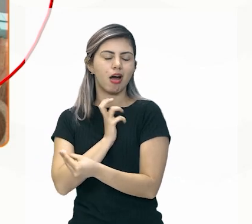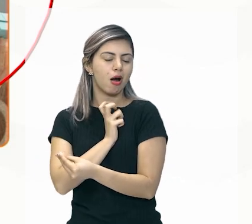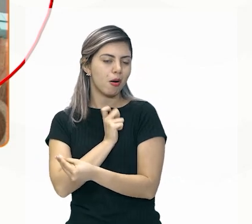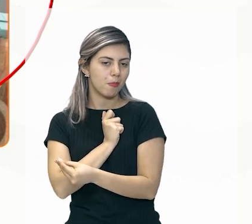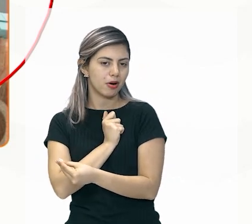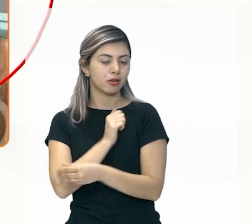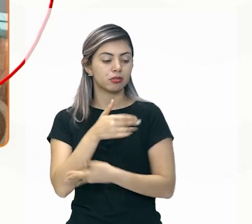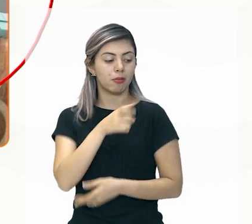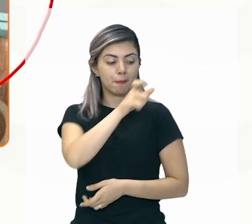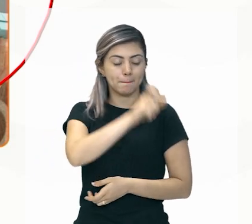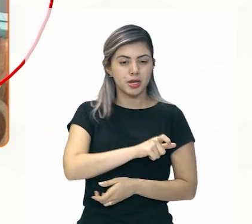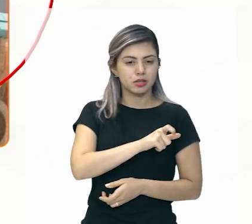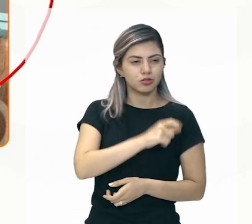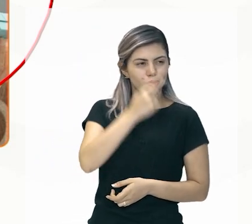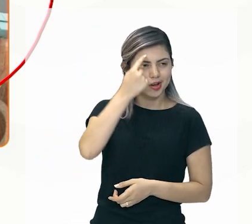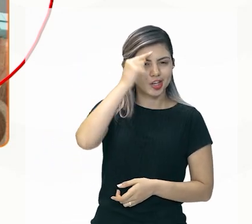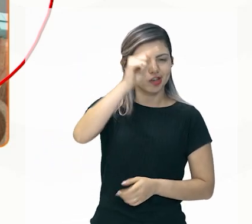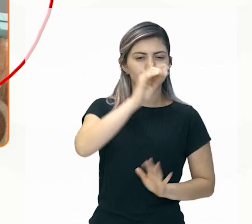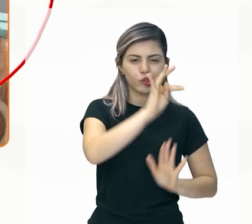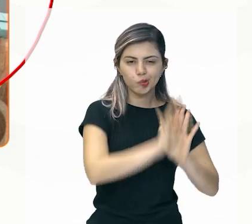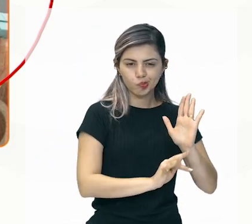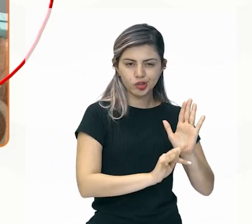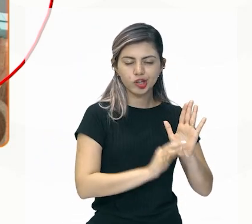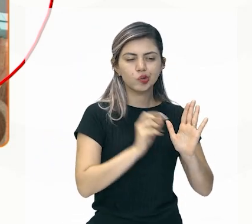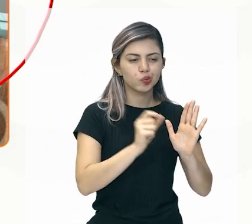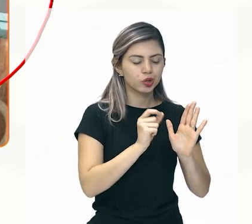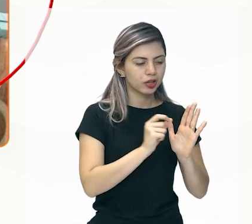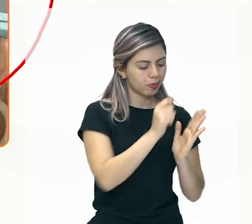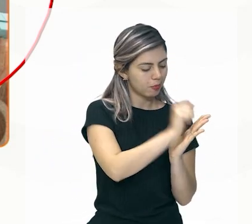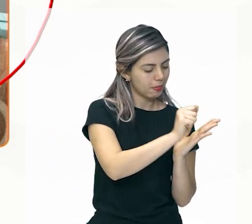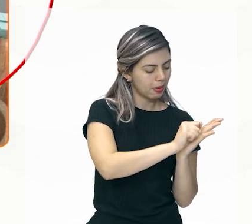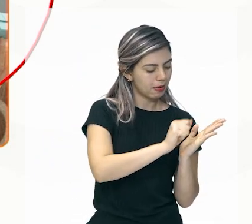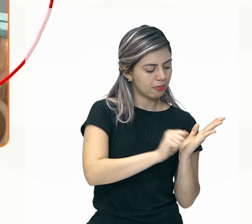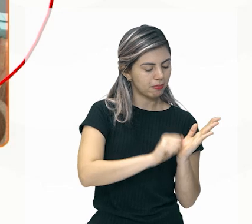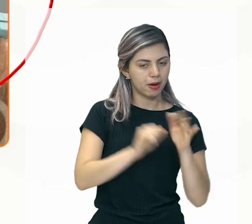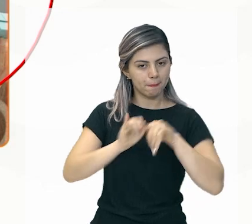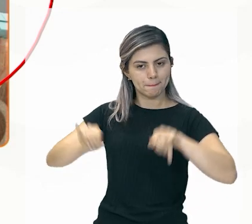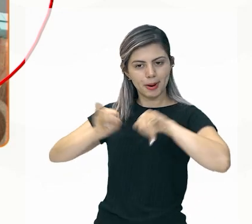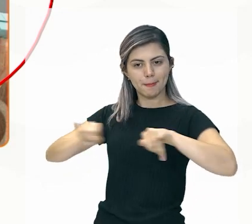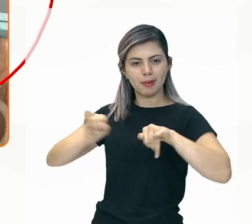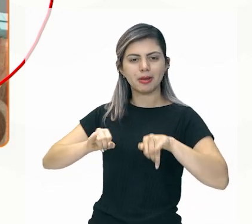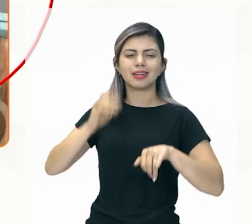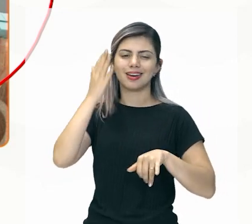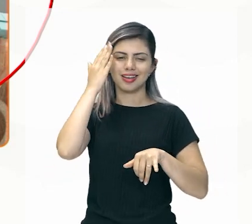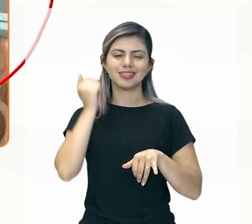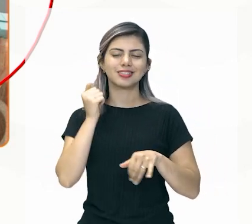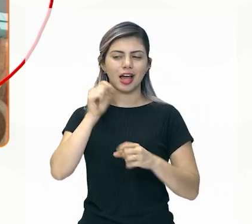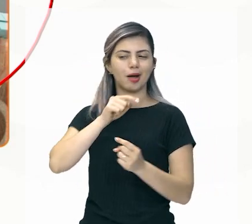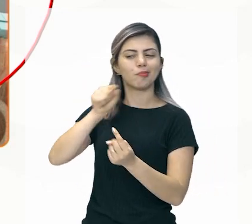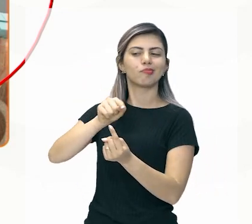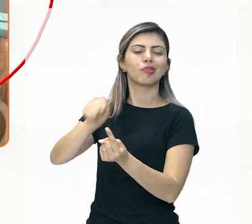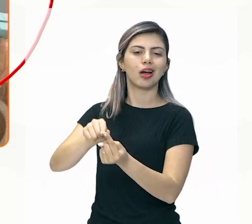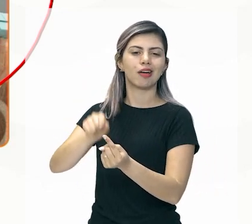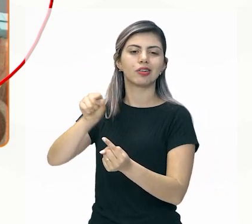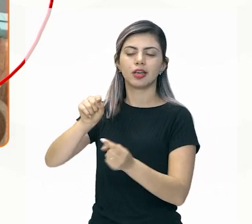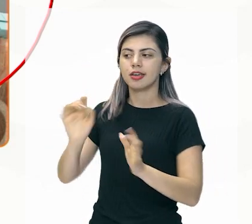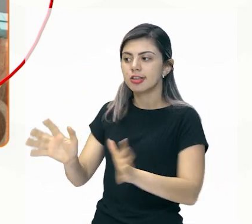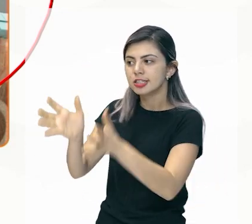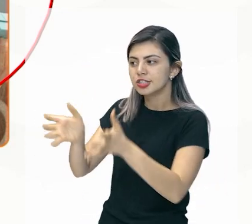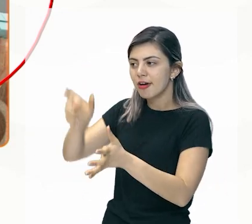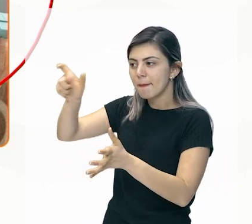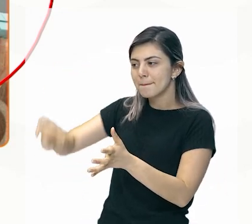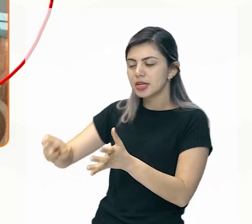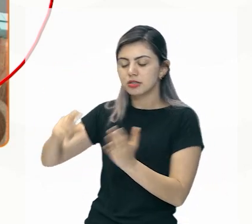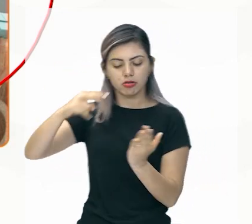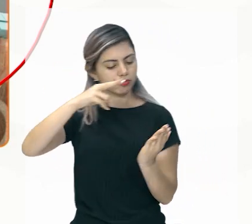pessoa que criou esse texto aí, né, dessa propaganda, ela sabe o que ela quer, né? Ela quer fazer com que a pessoa que estiver